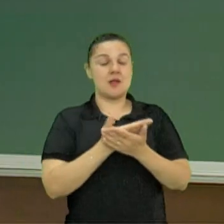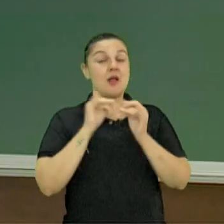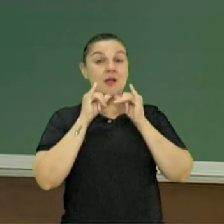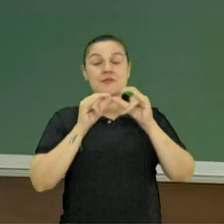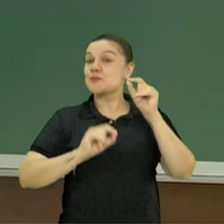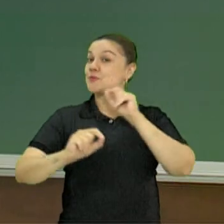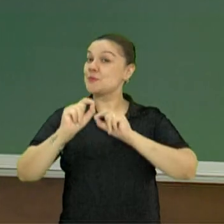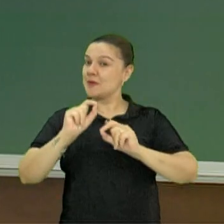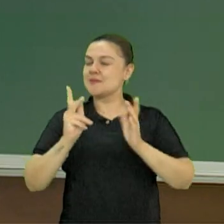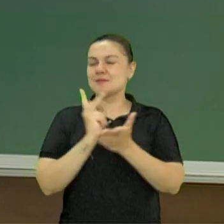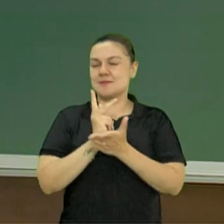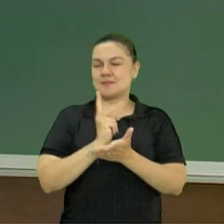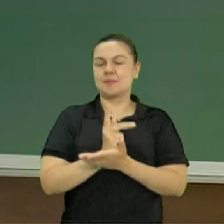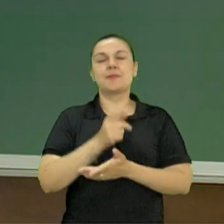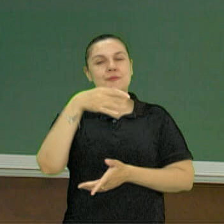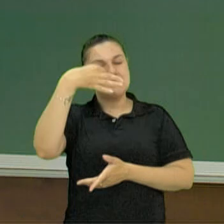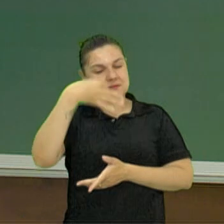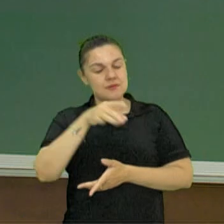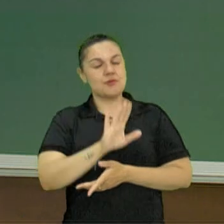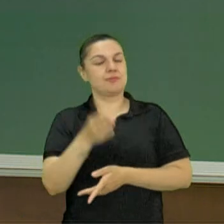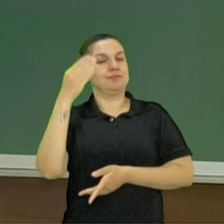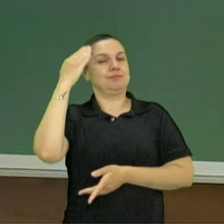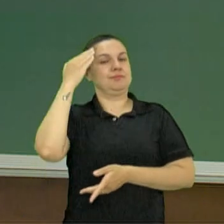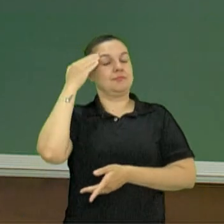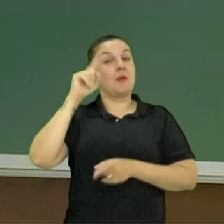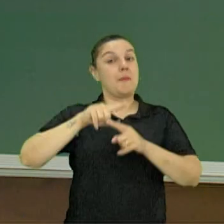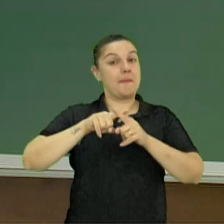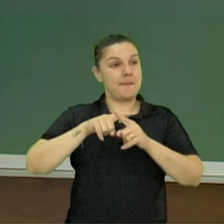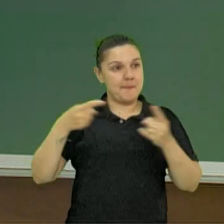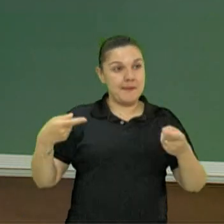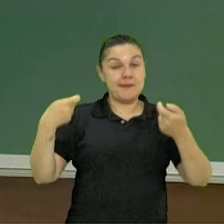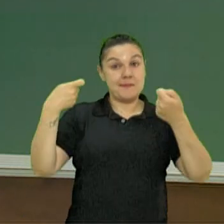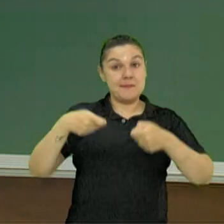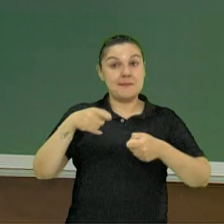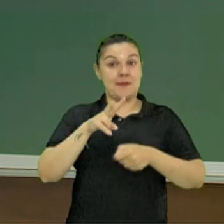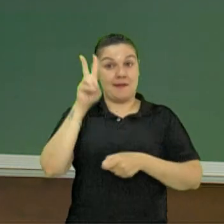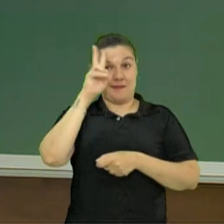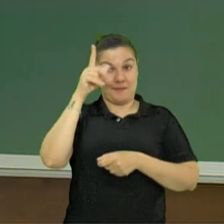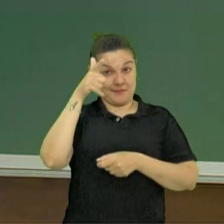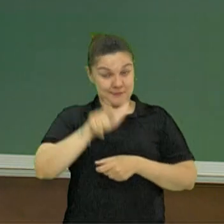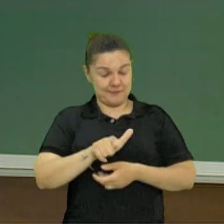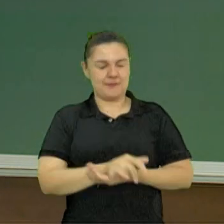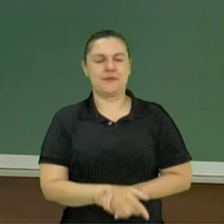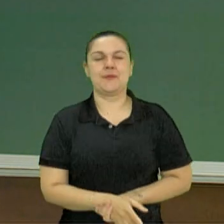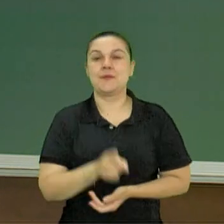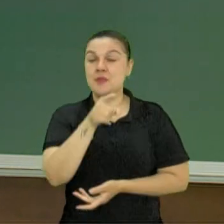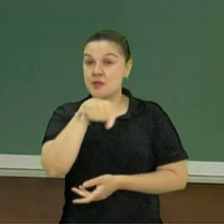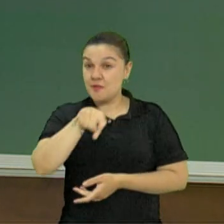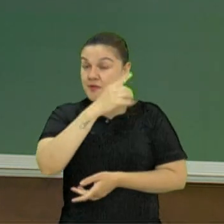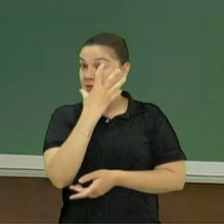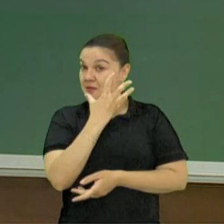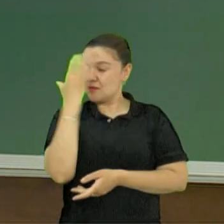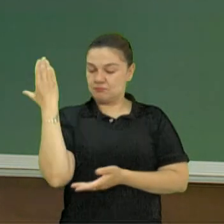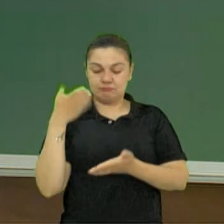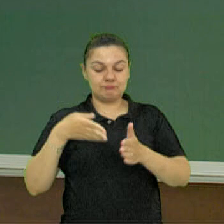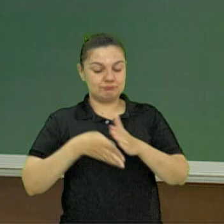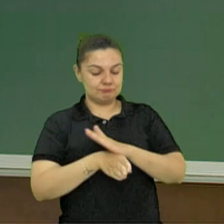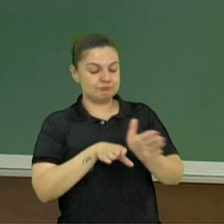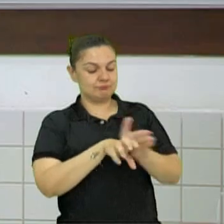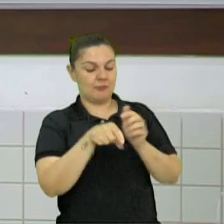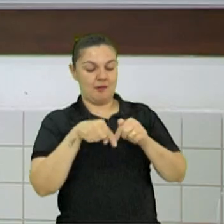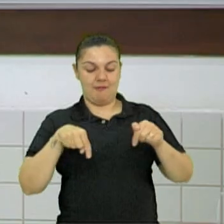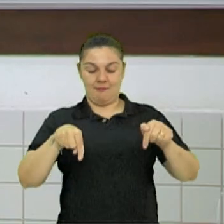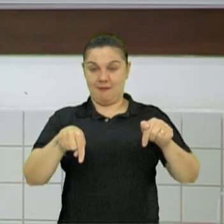quê? Dar aquele recado que eu tenho certeza que você já sabe qual é, mas não custa relembrar. Não esqueça de entrar no Class,